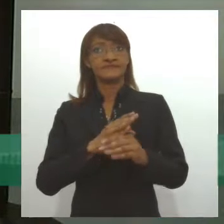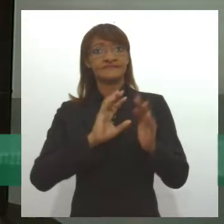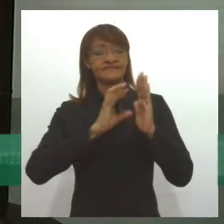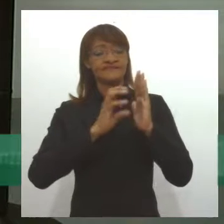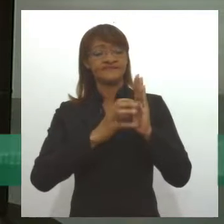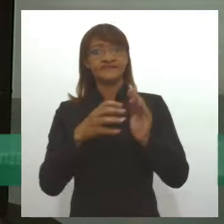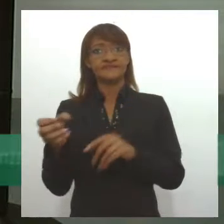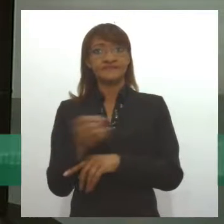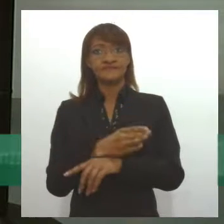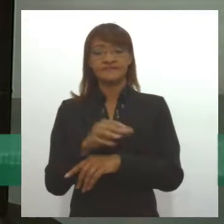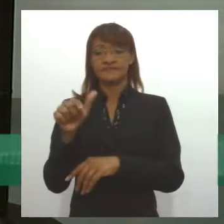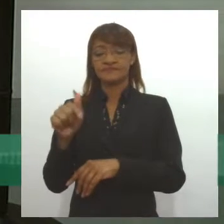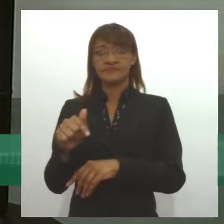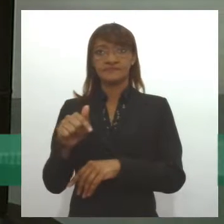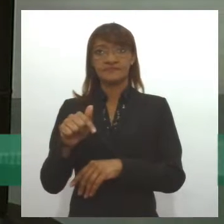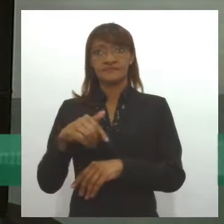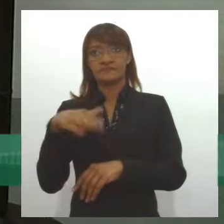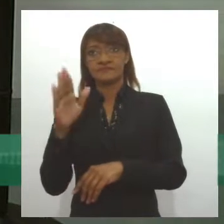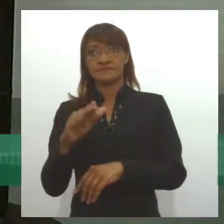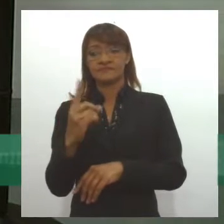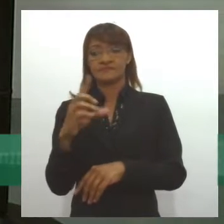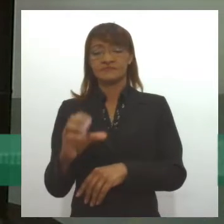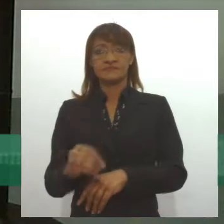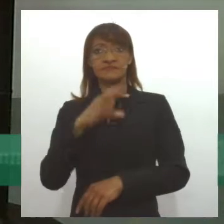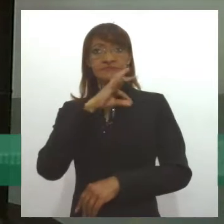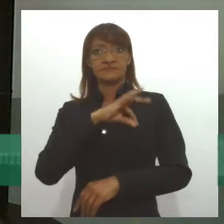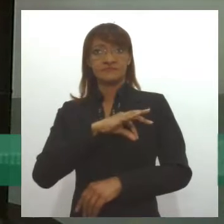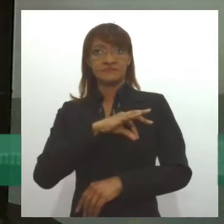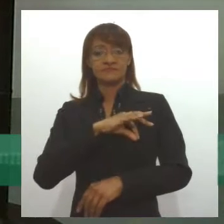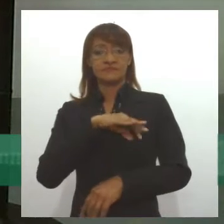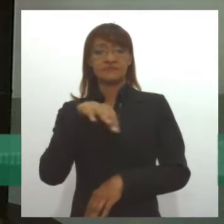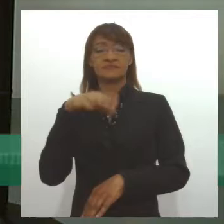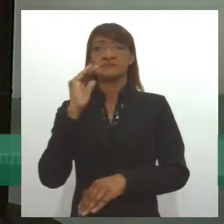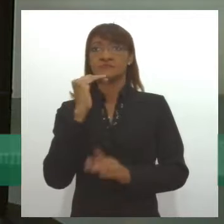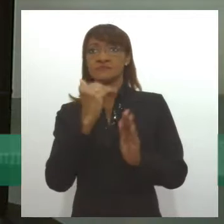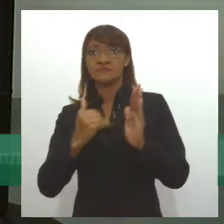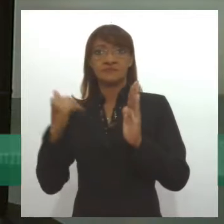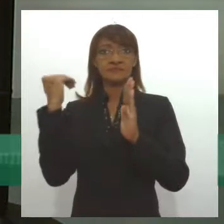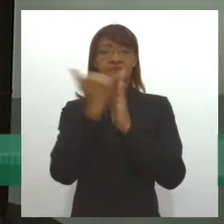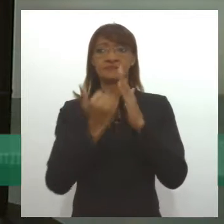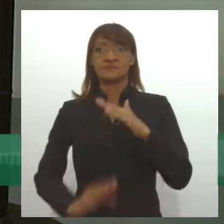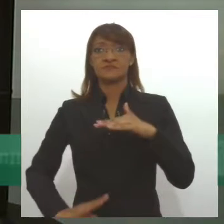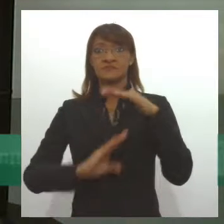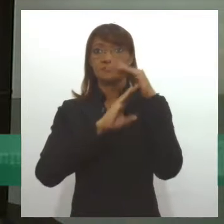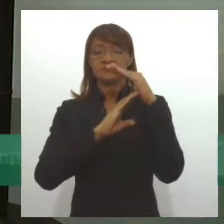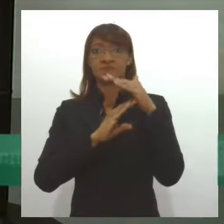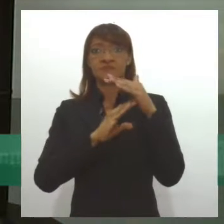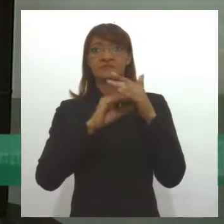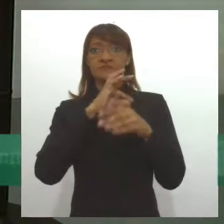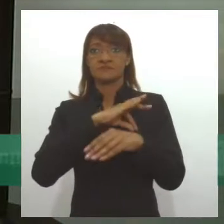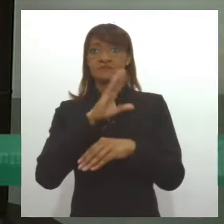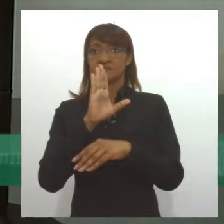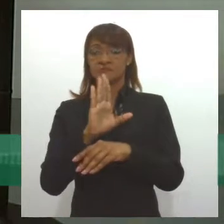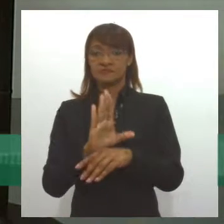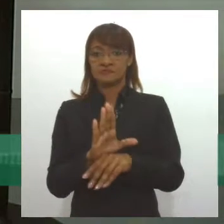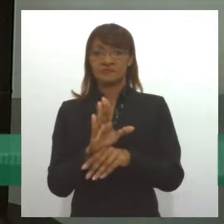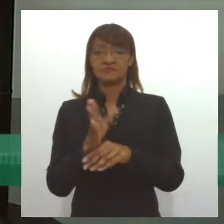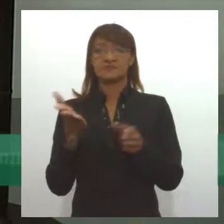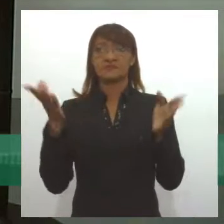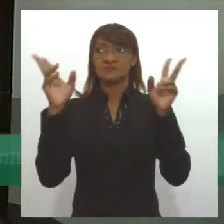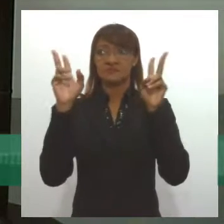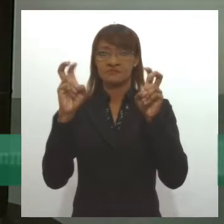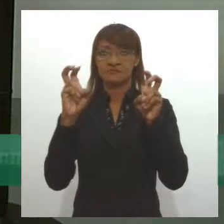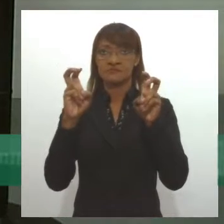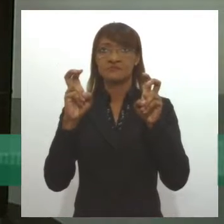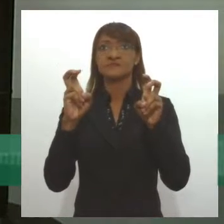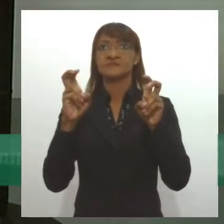10 salários de juízes e magistrados estão acima do teto constitucional. O assunto é polêmico e